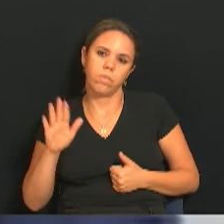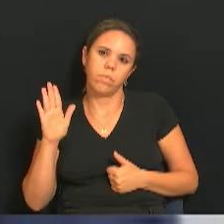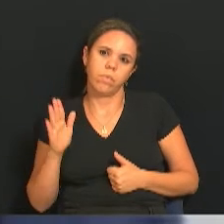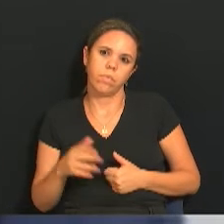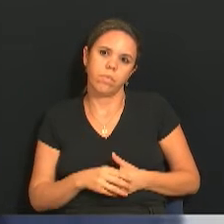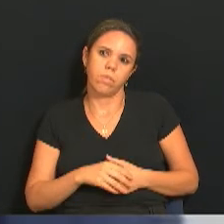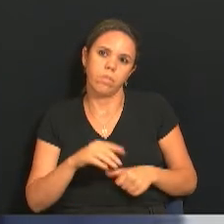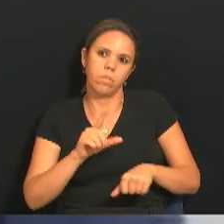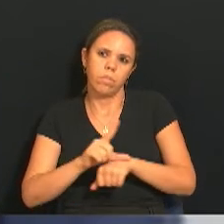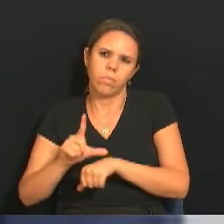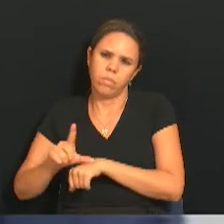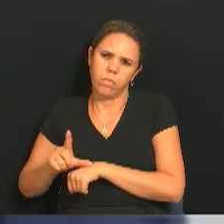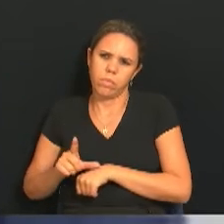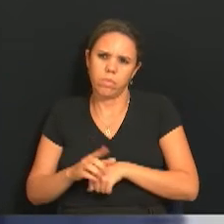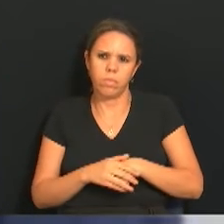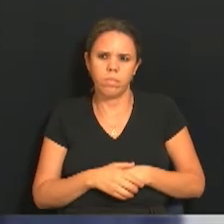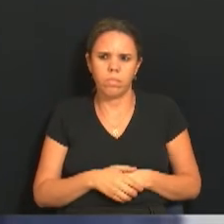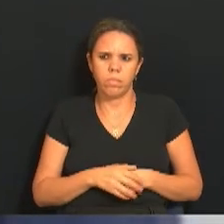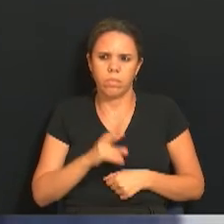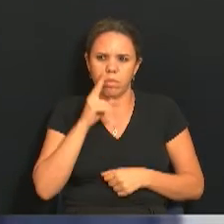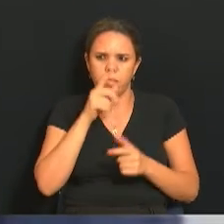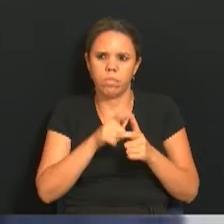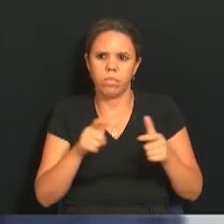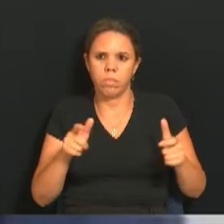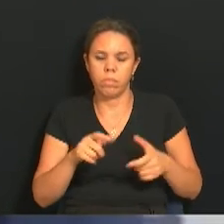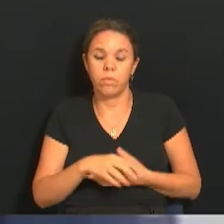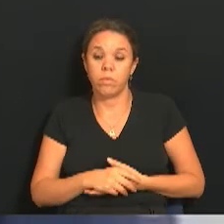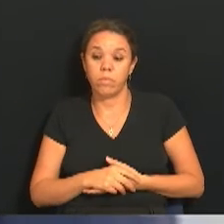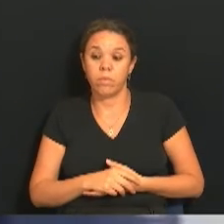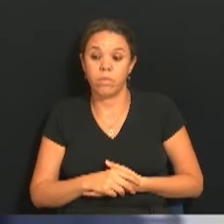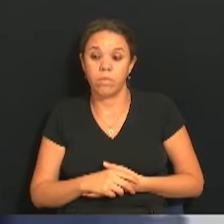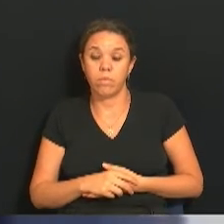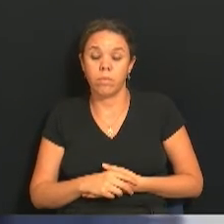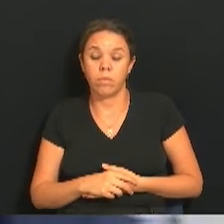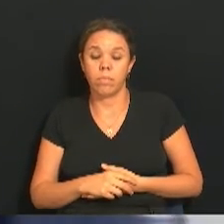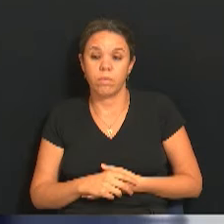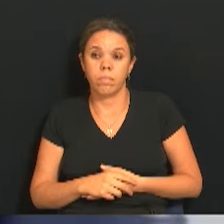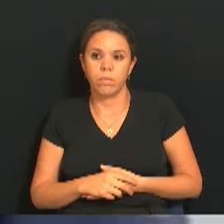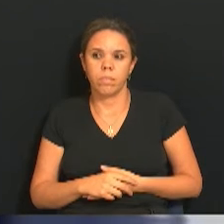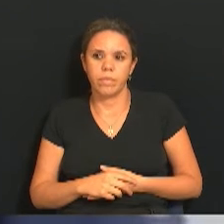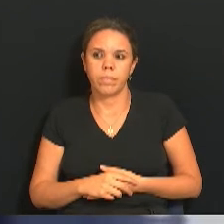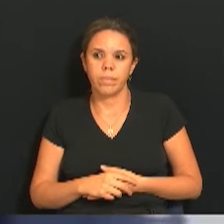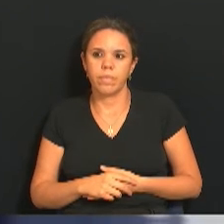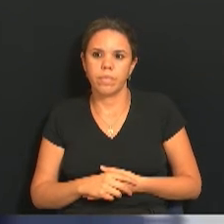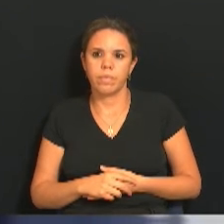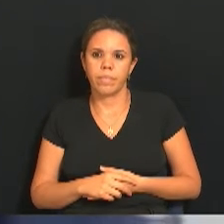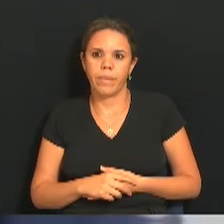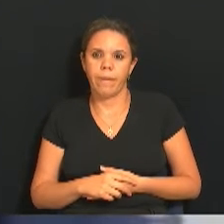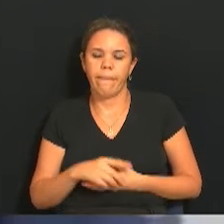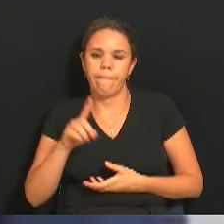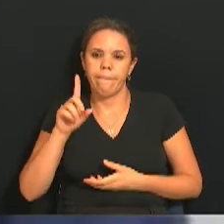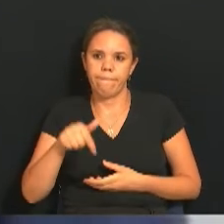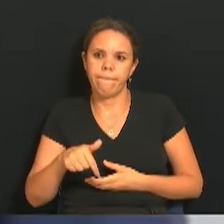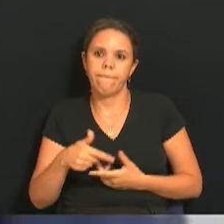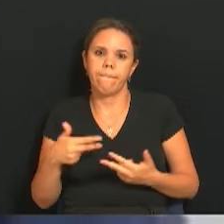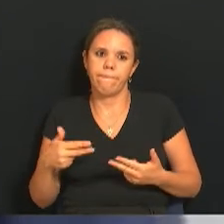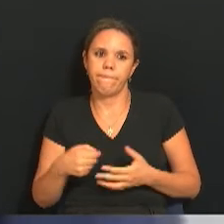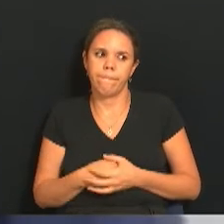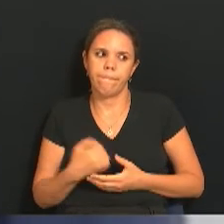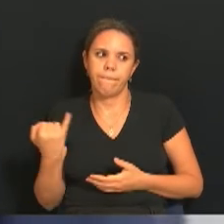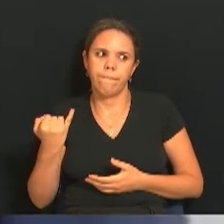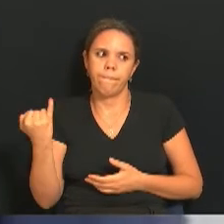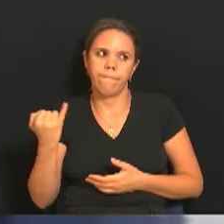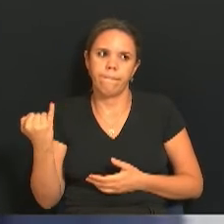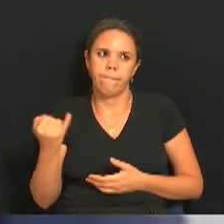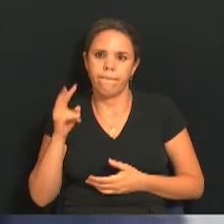comércio bastante forte ali na região central de Campinas. Então, isso é algo importante, né? A gente vê